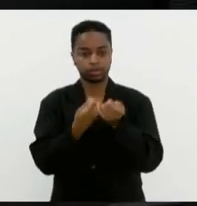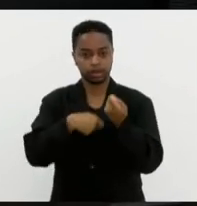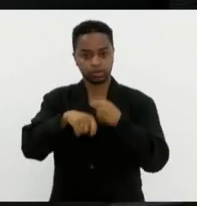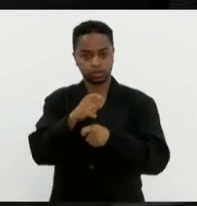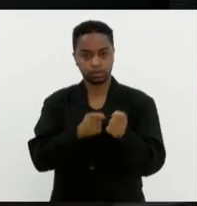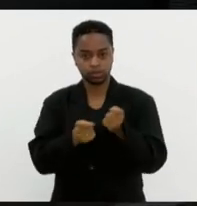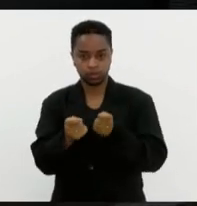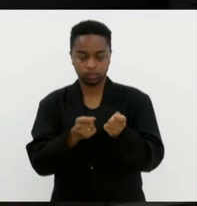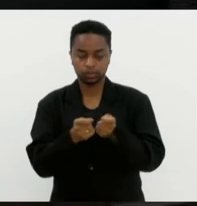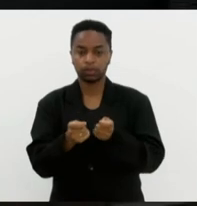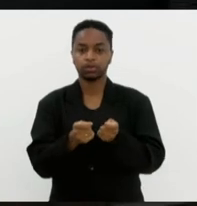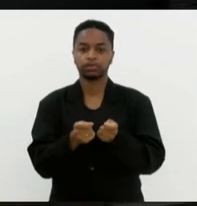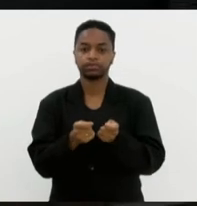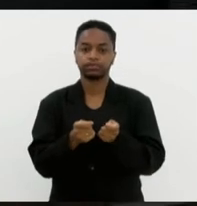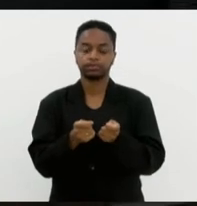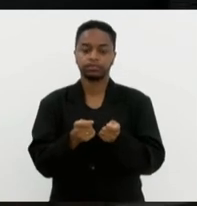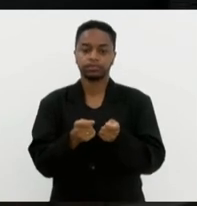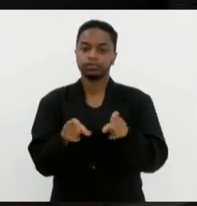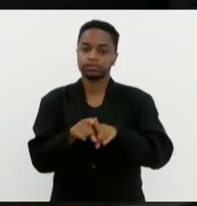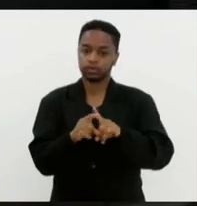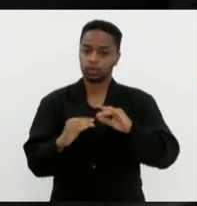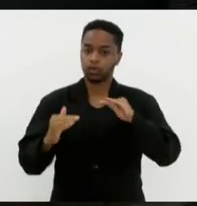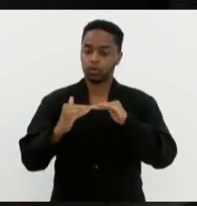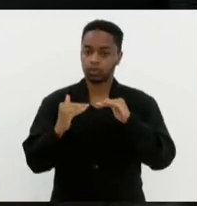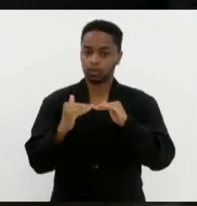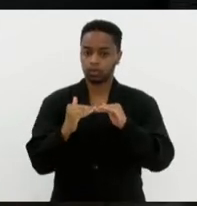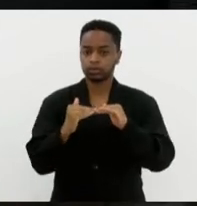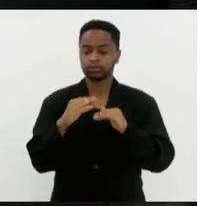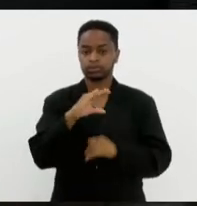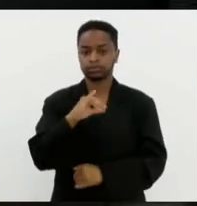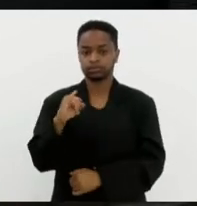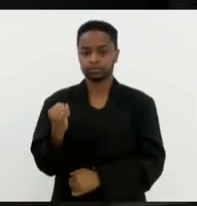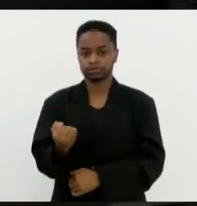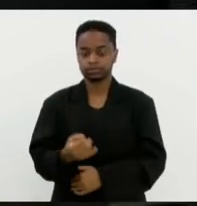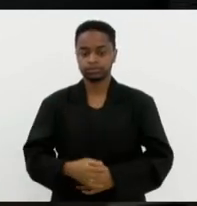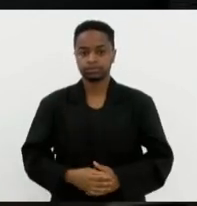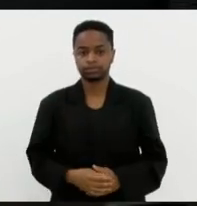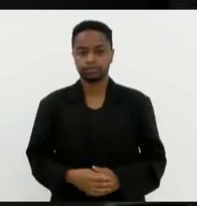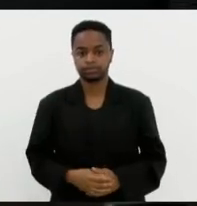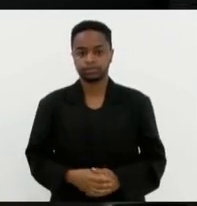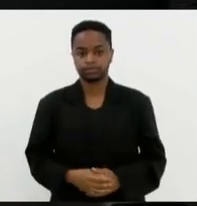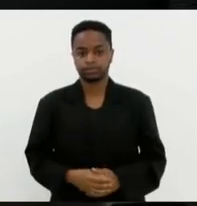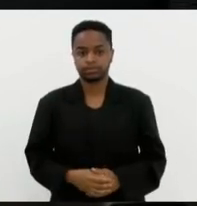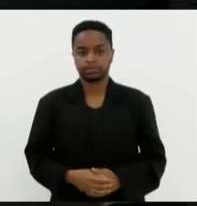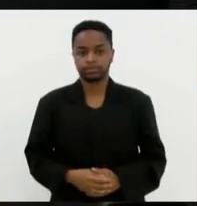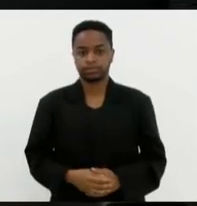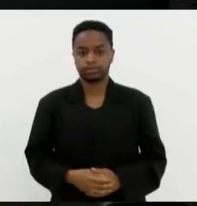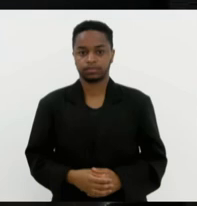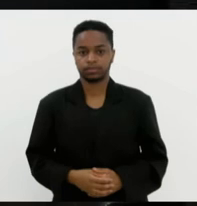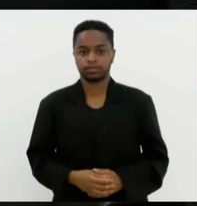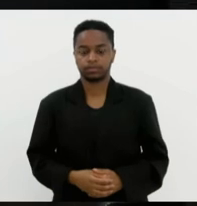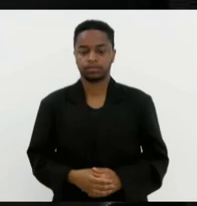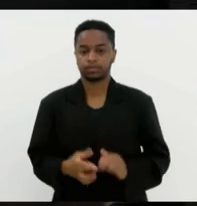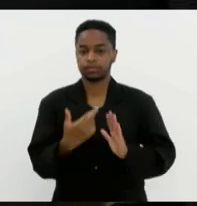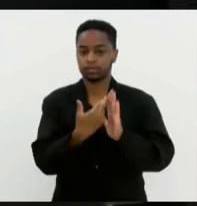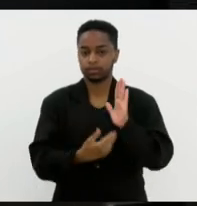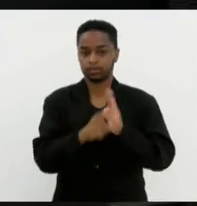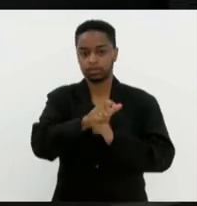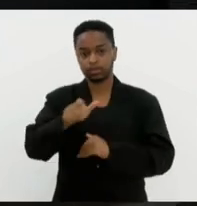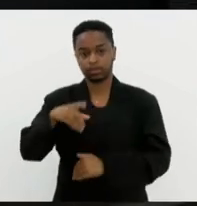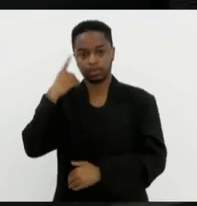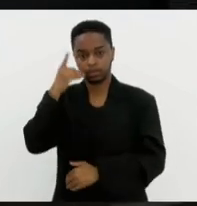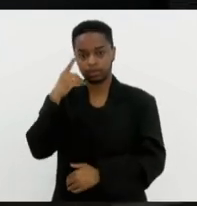Finanças, Fiscalização Financeira e Controle favorável com as emendas da Comissão de Constituição e Justiça. Relatores,